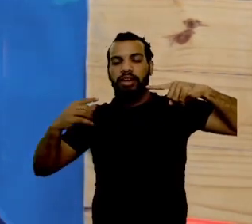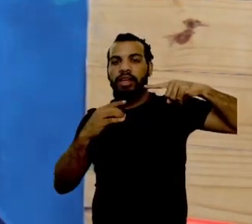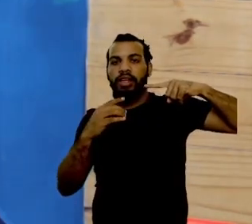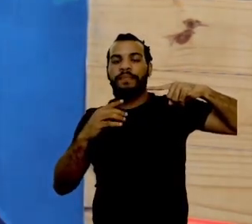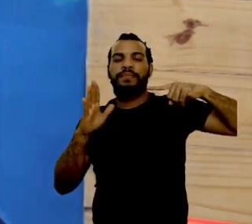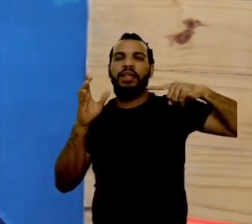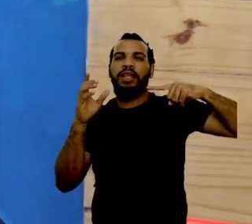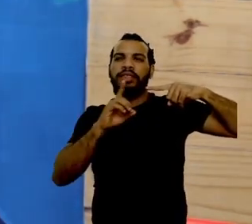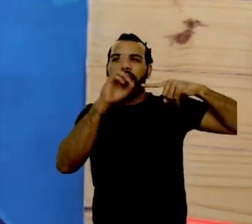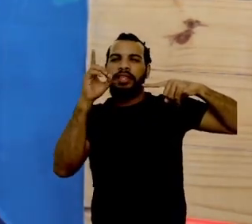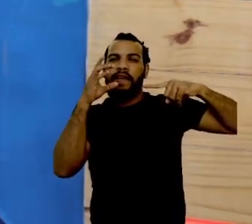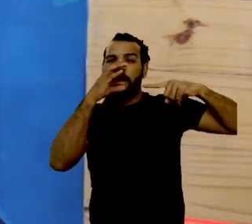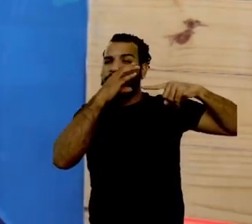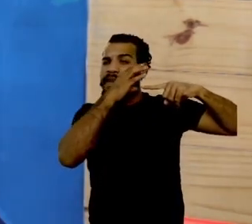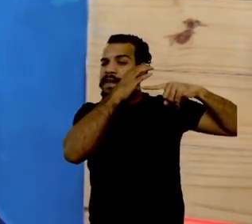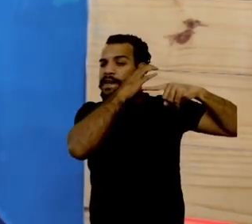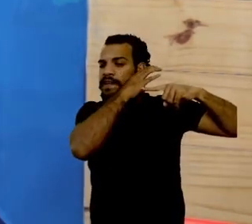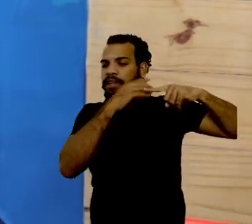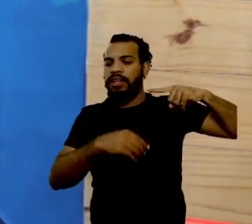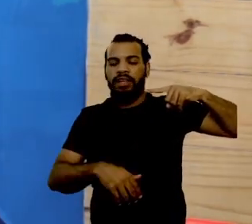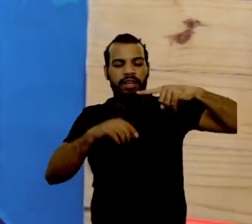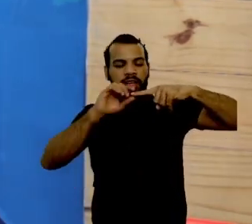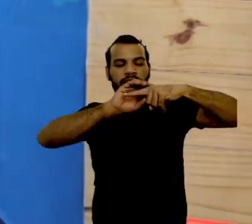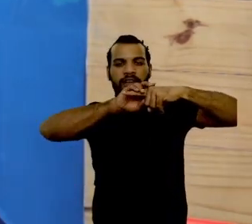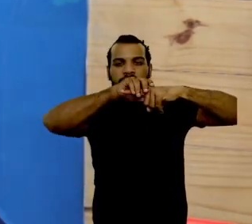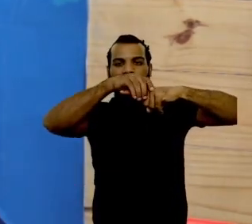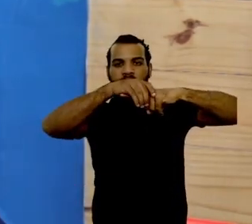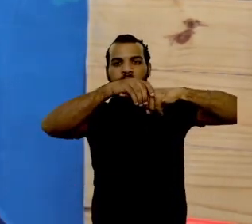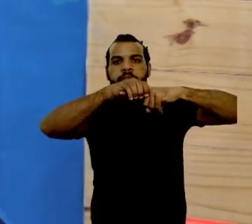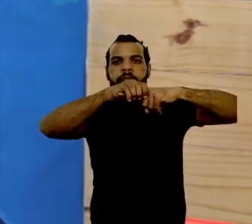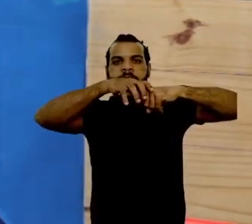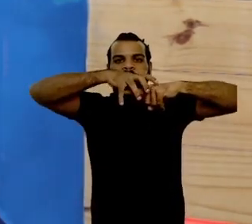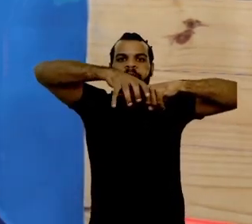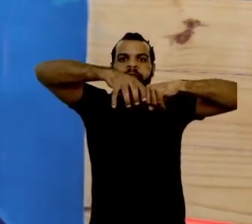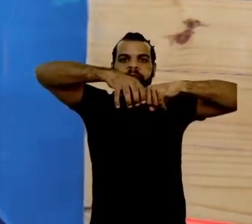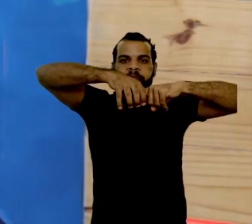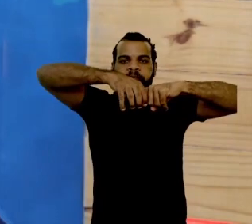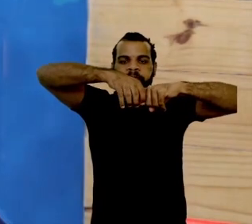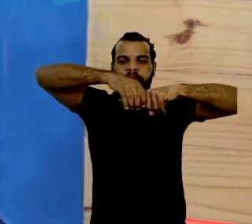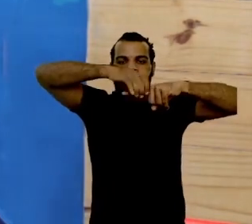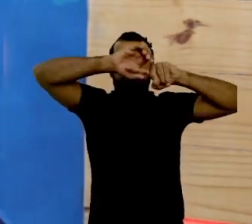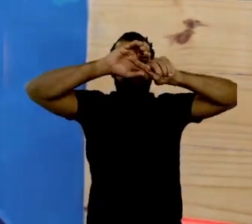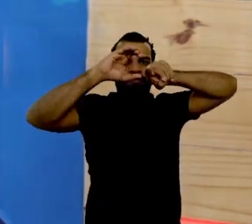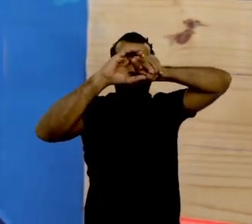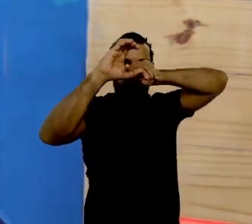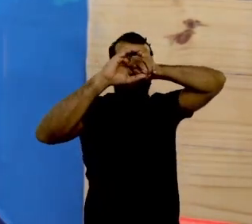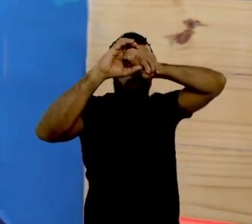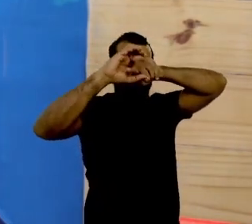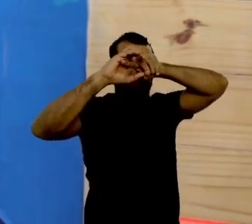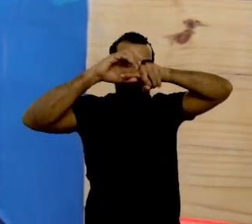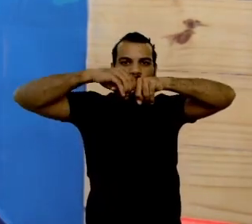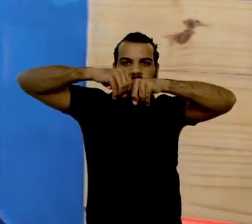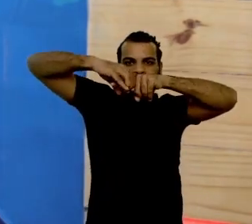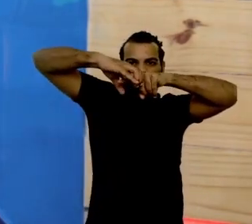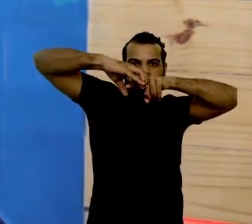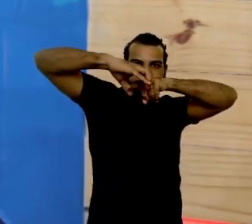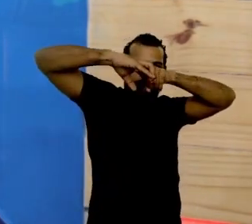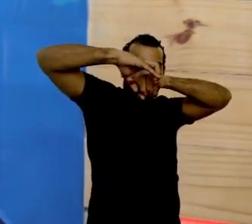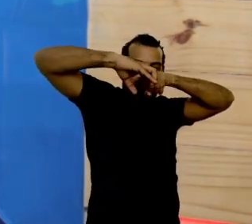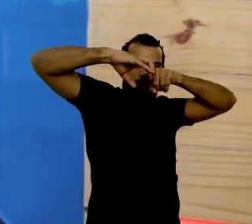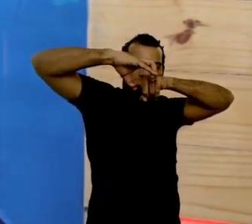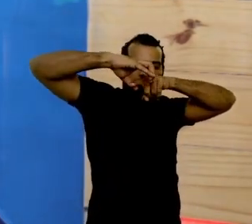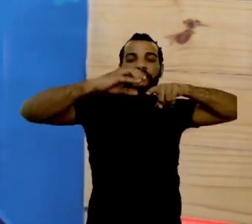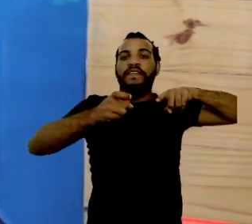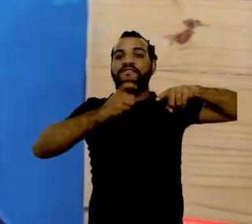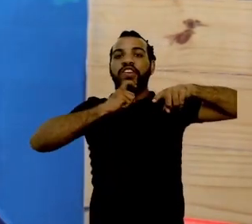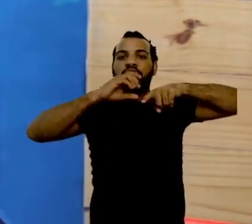está formando um ventre, um bucho. Em dias de nublado, o mesmo fio, ele está retesado.